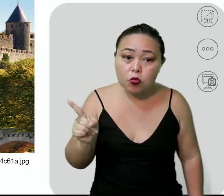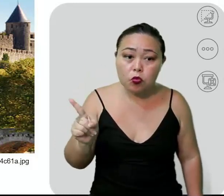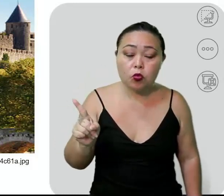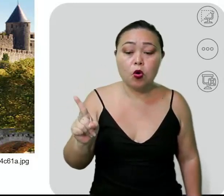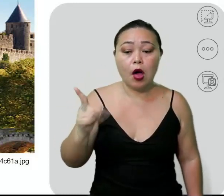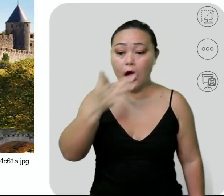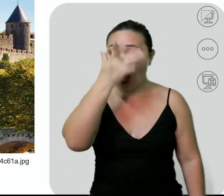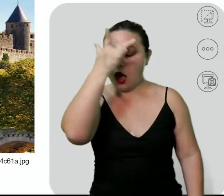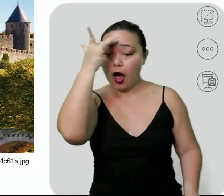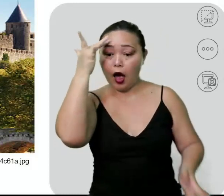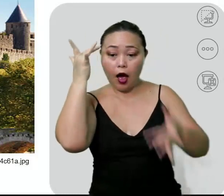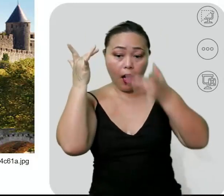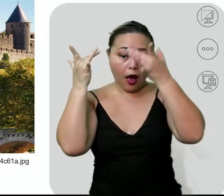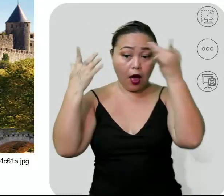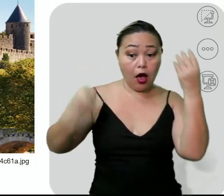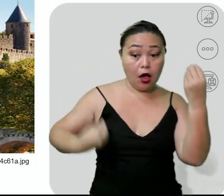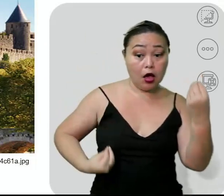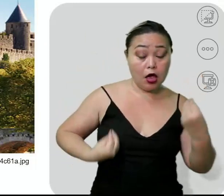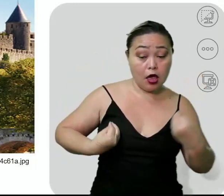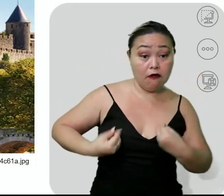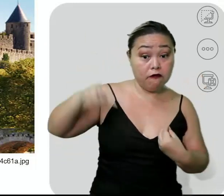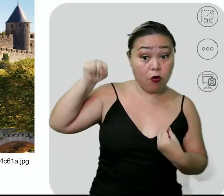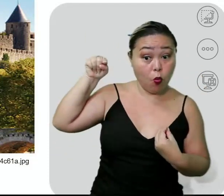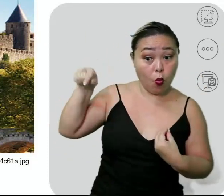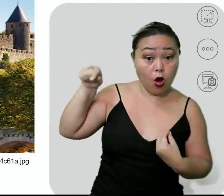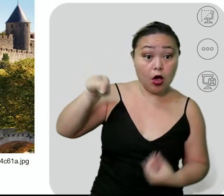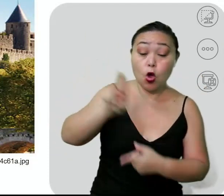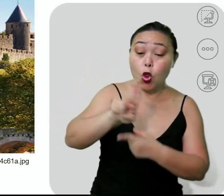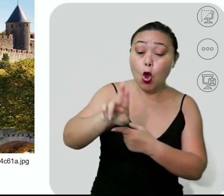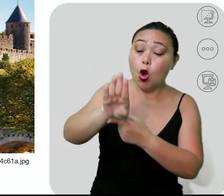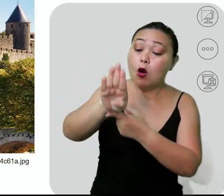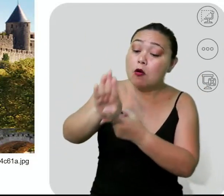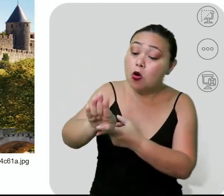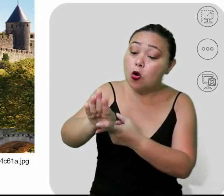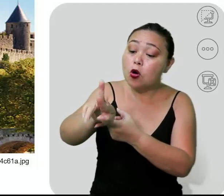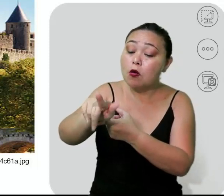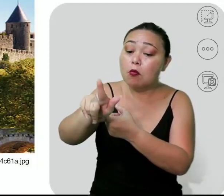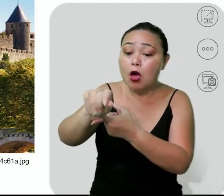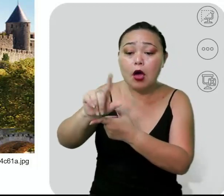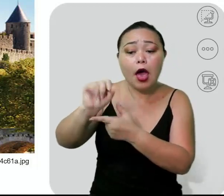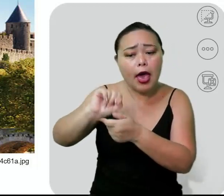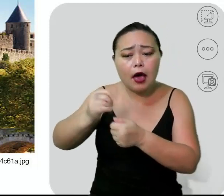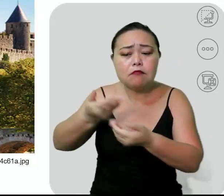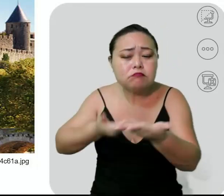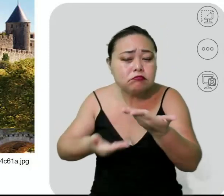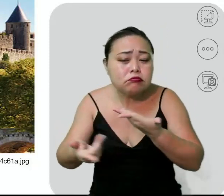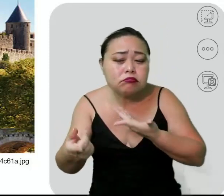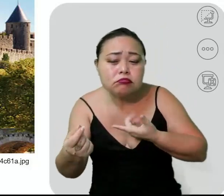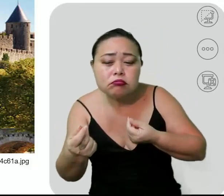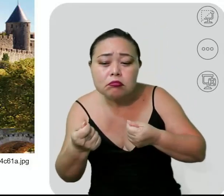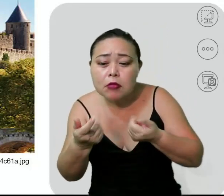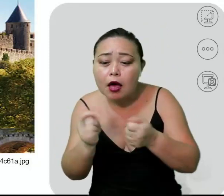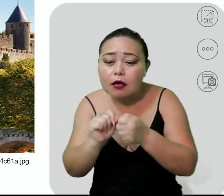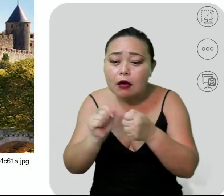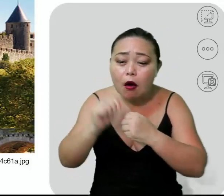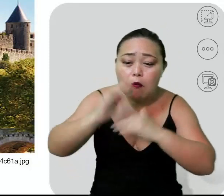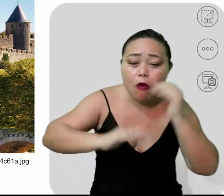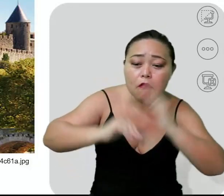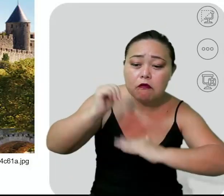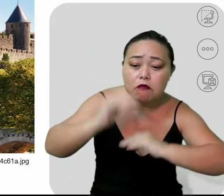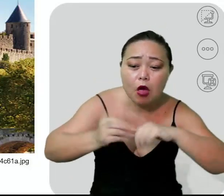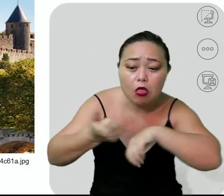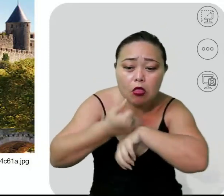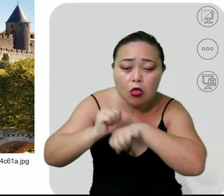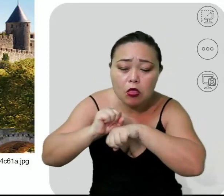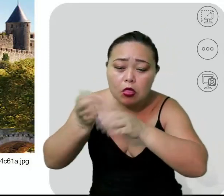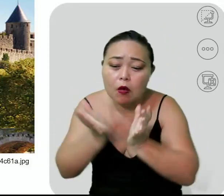Os habitantes que viviam nos burgos, basicamente comerciantes e artesãos, eram chamados